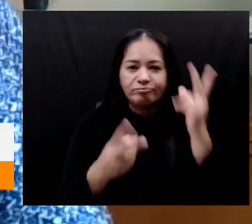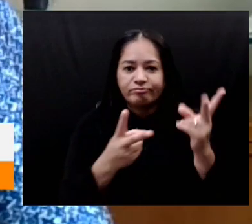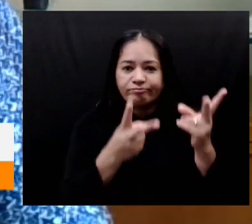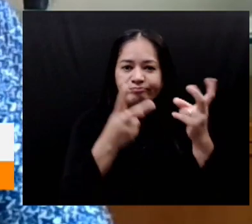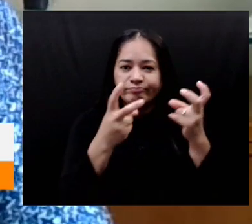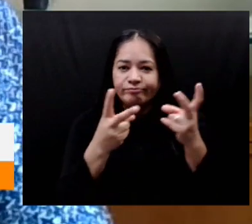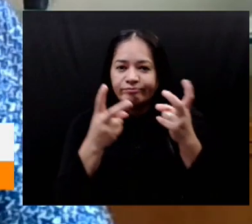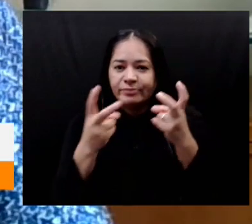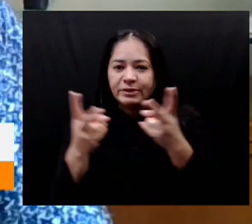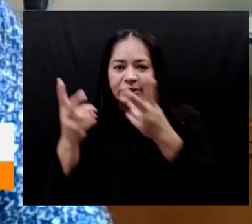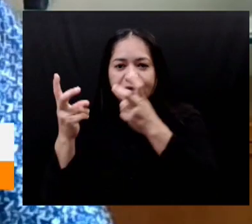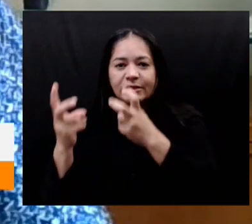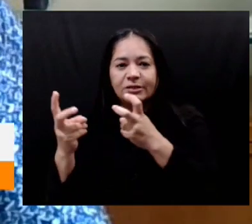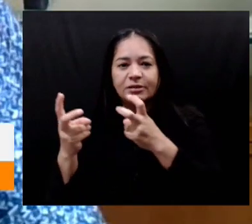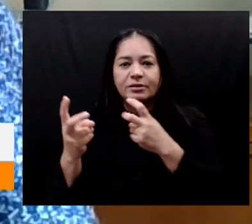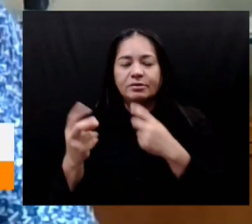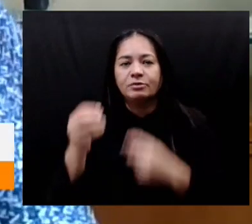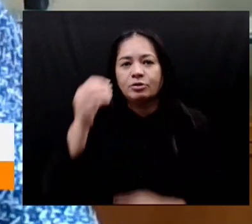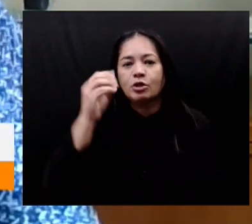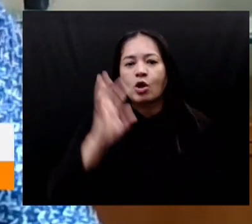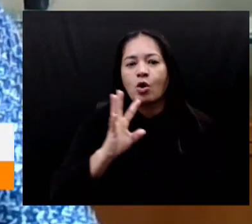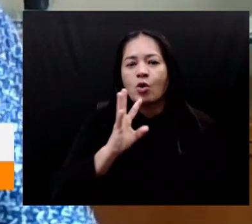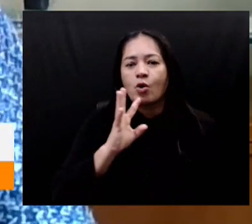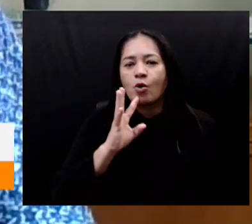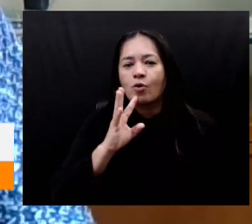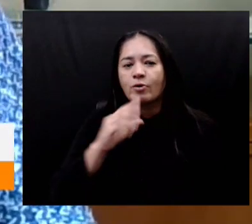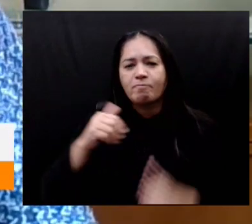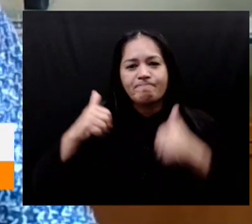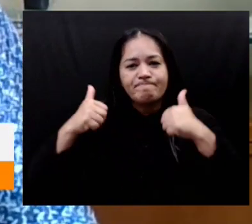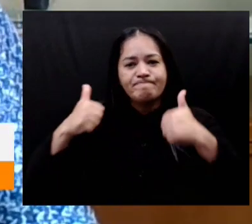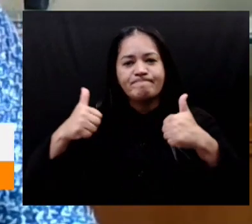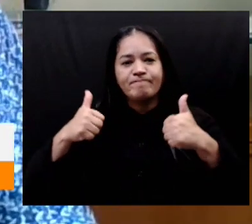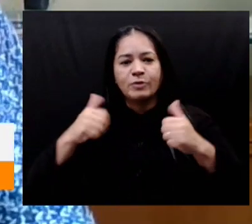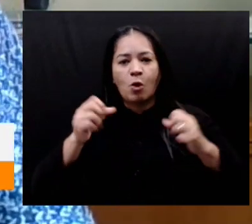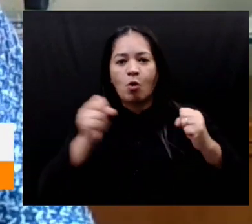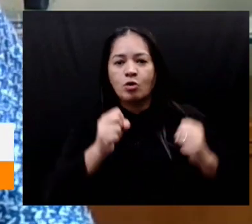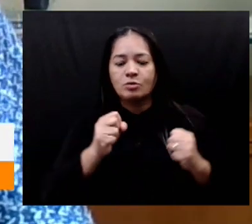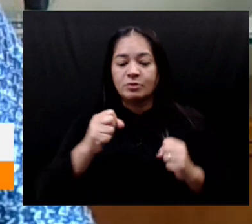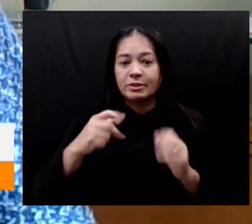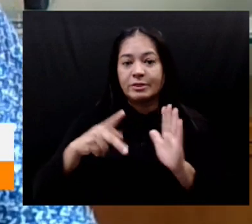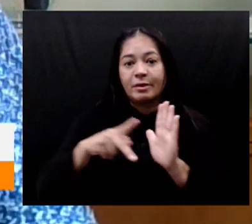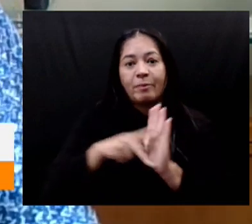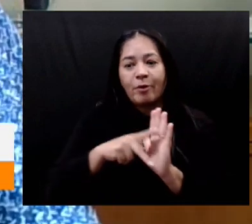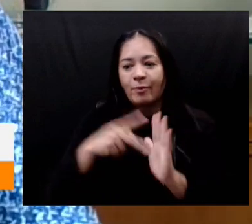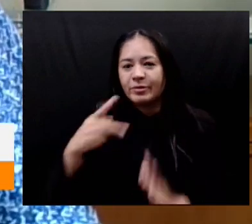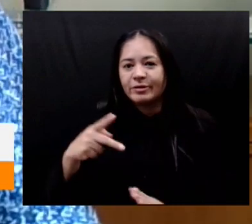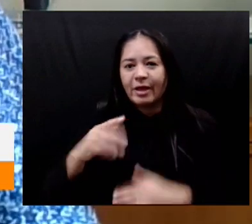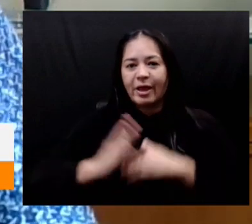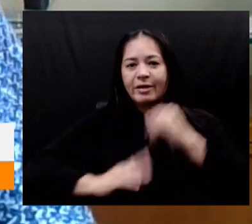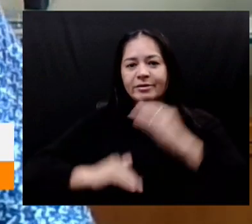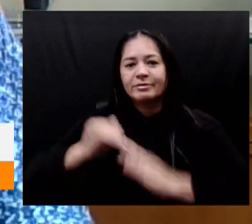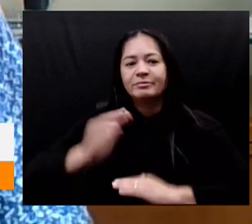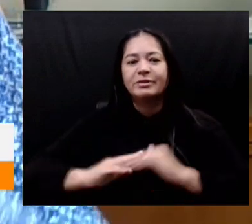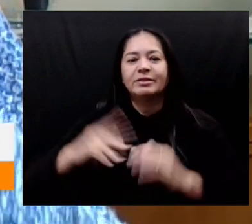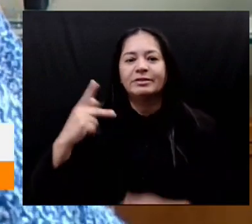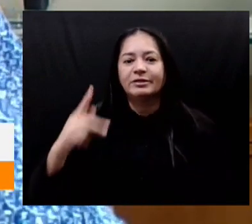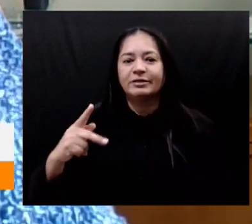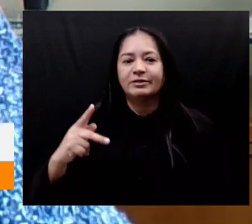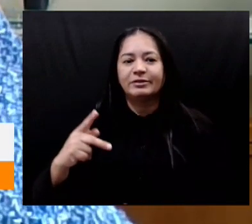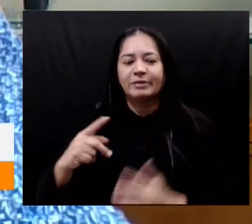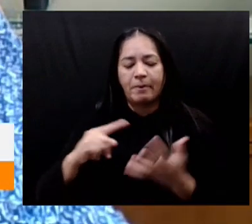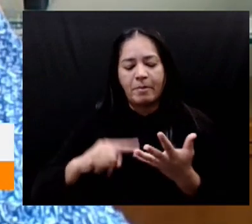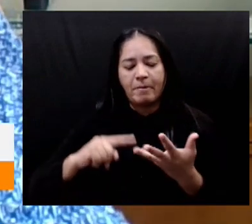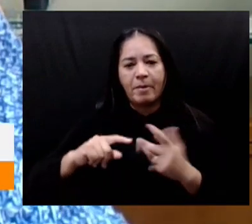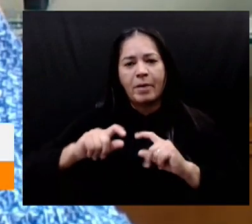a conhecer, validar os potenciais dela, as habilidades dela, as competências dela, que